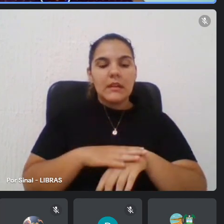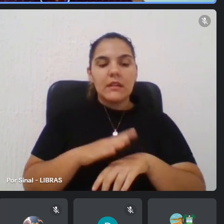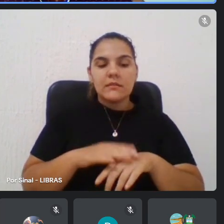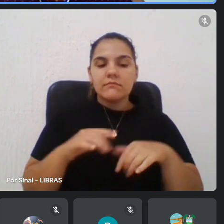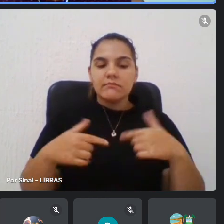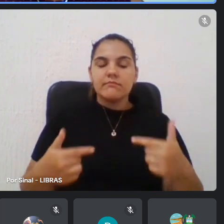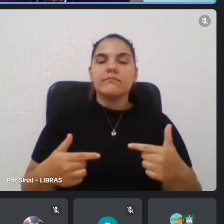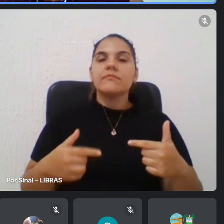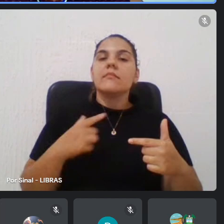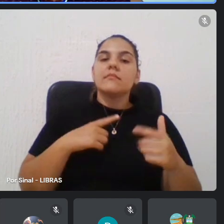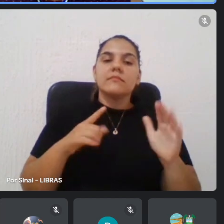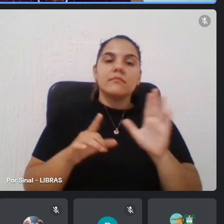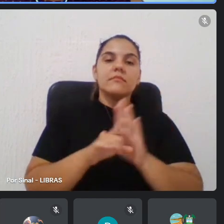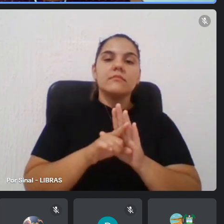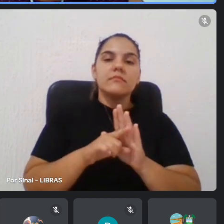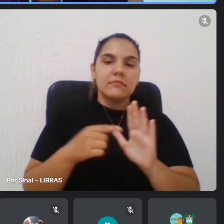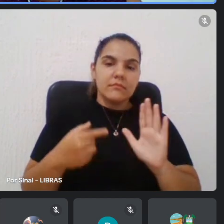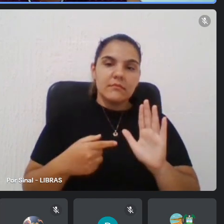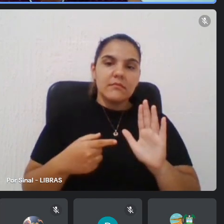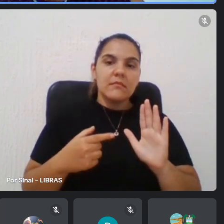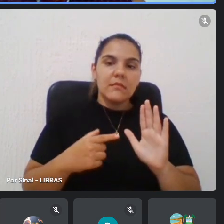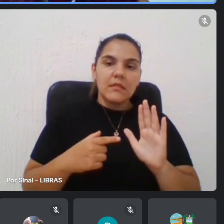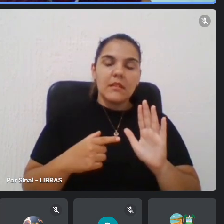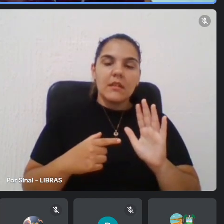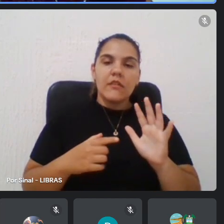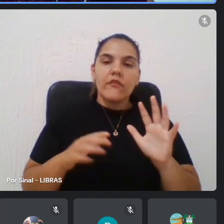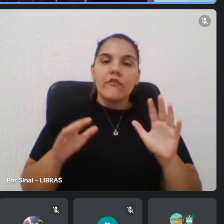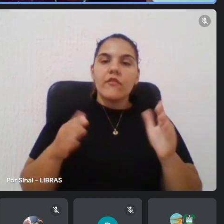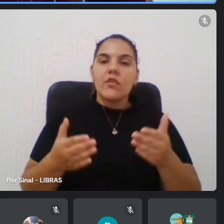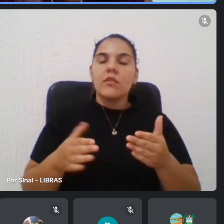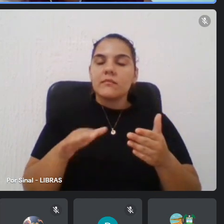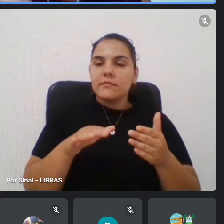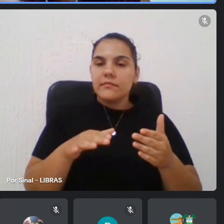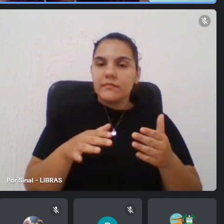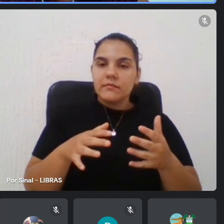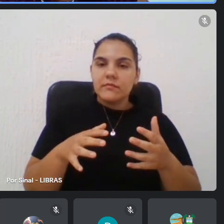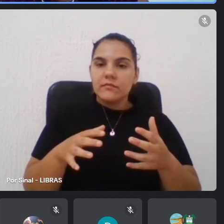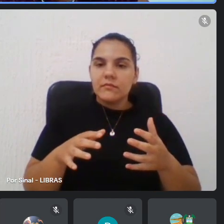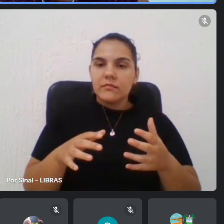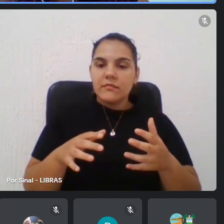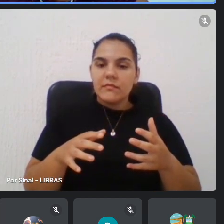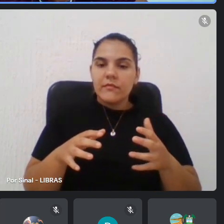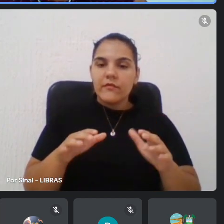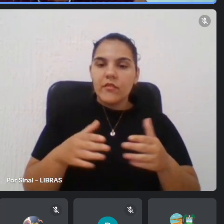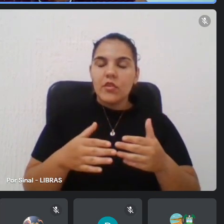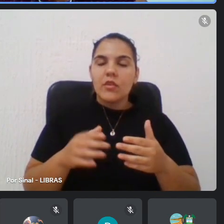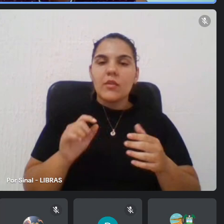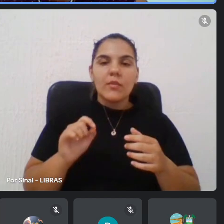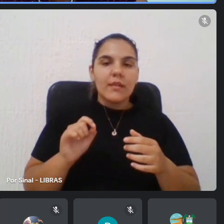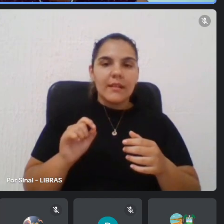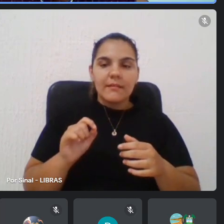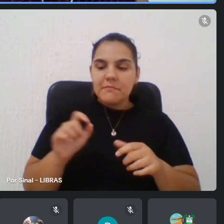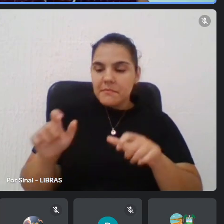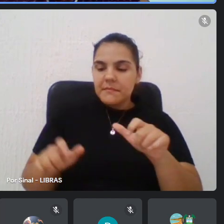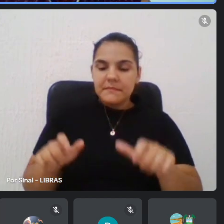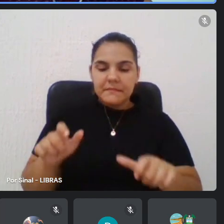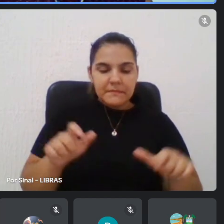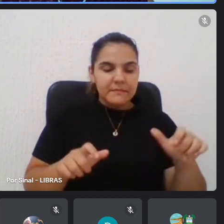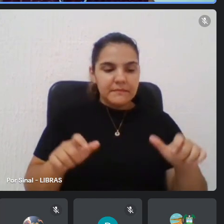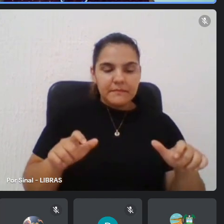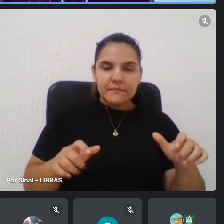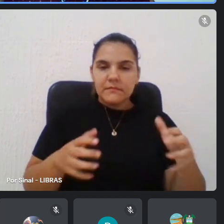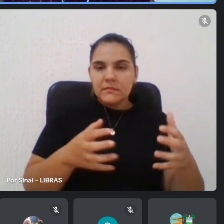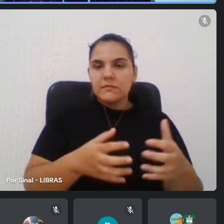lei que vem tratar de forma diferente os diferentes, quem ao longo do tempo ficou à margem de